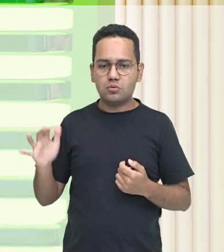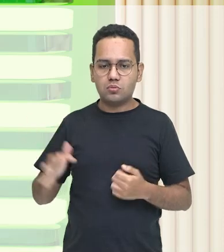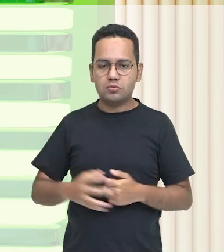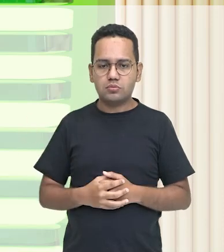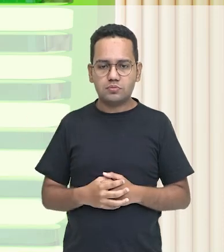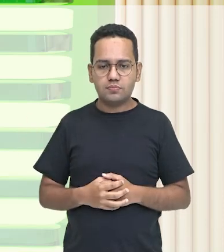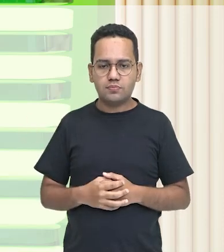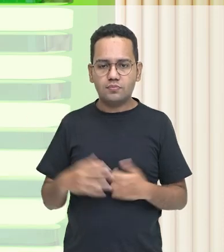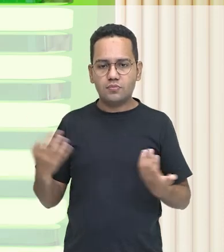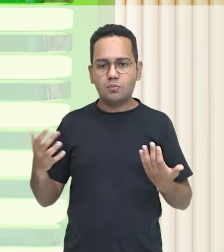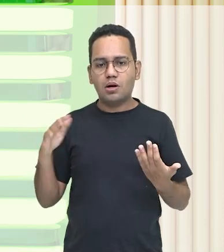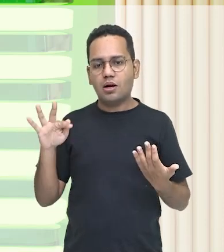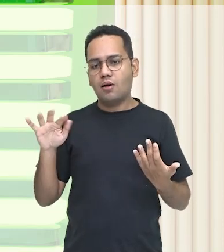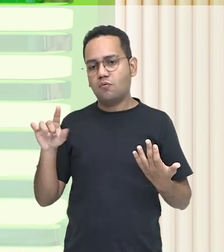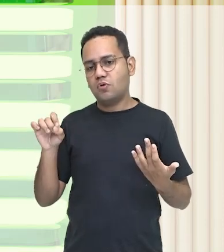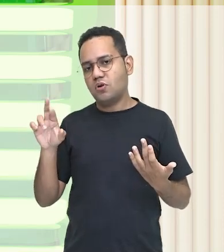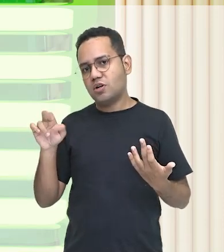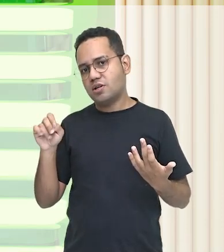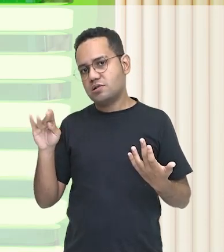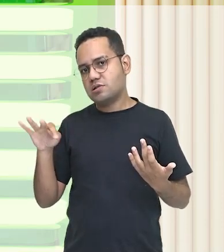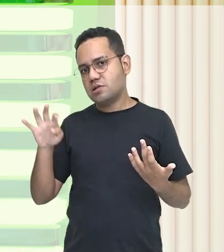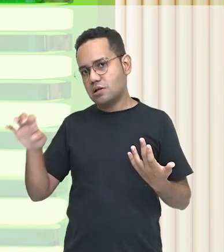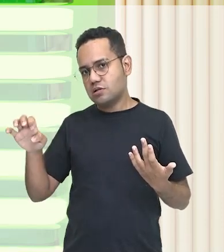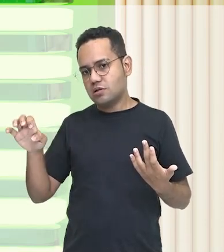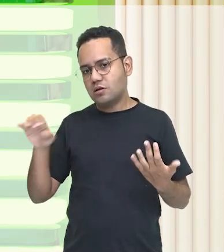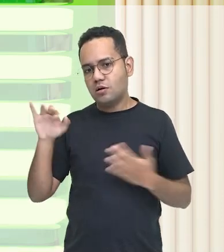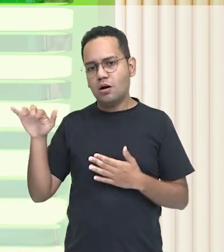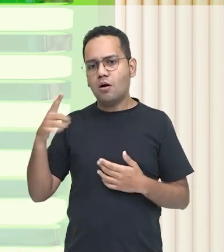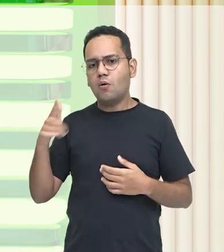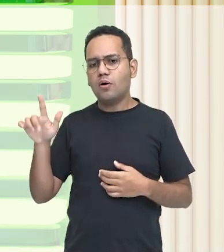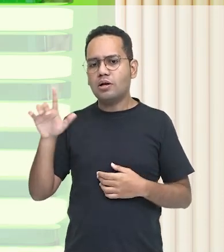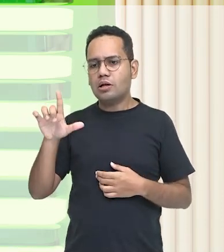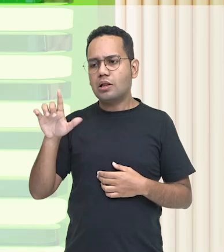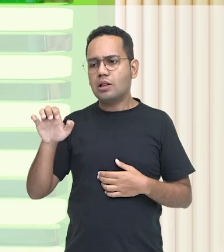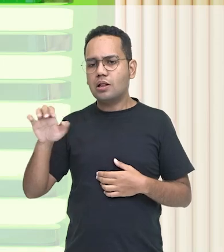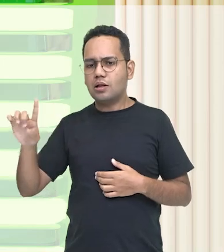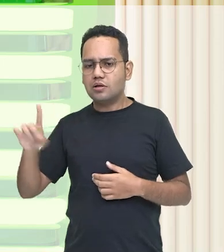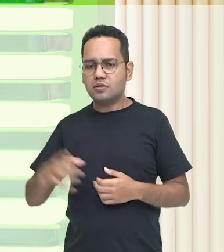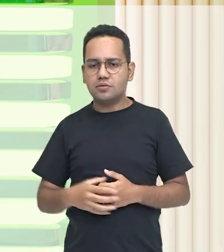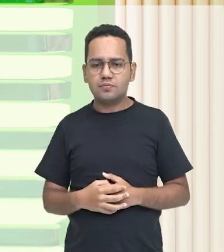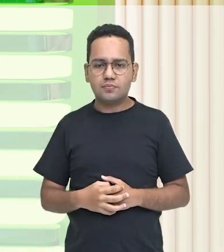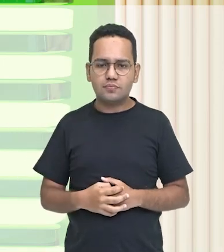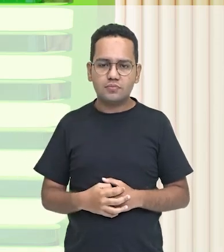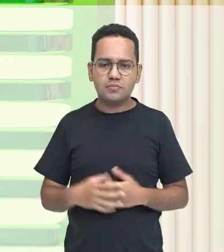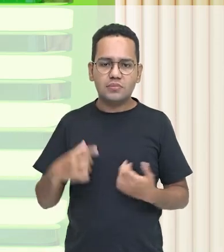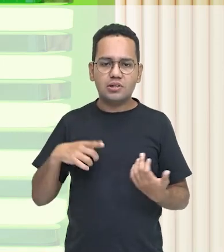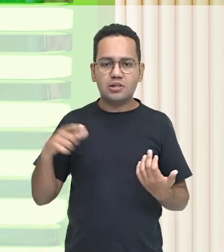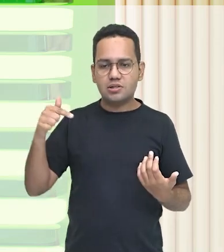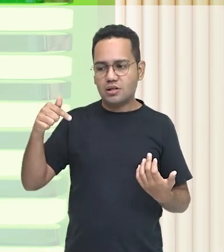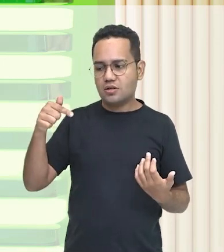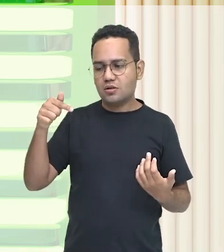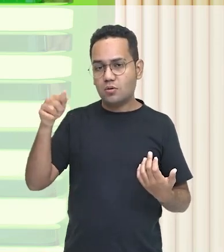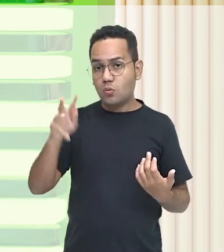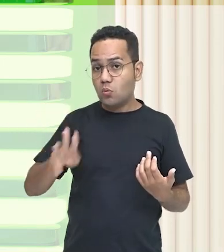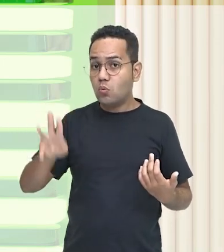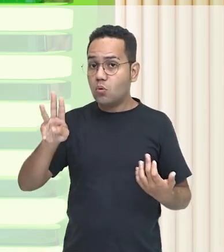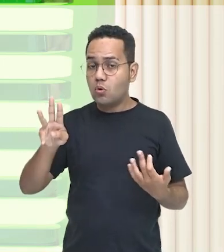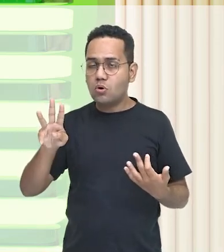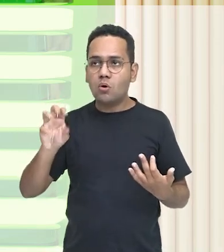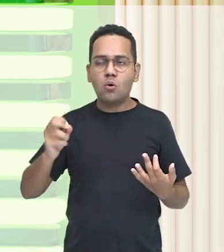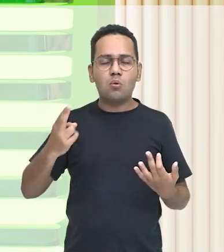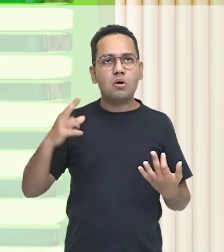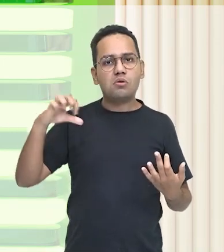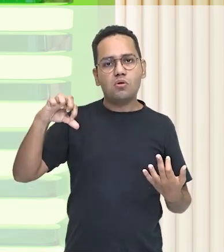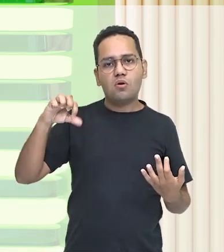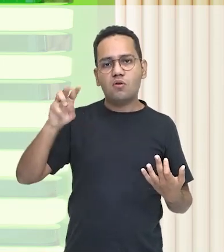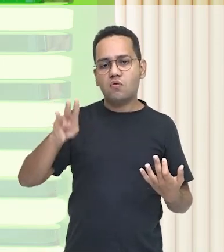fluorescentes. As de LED, se você perceber lá no supermercado, uma lâmpada de LED tem 7 watts de potência, tem 9